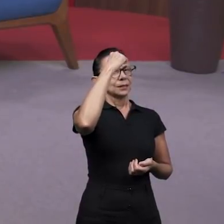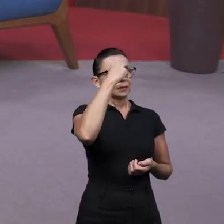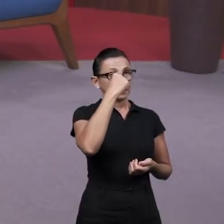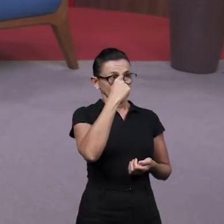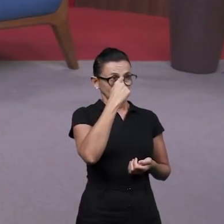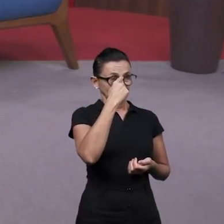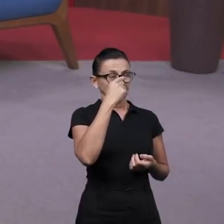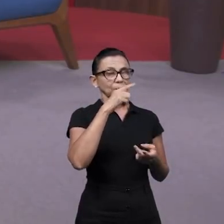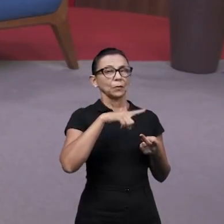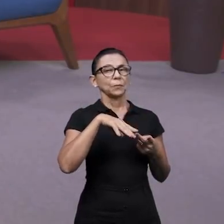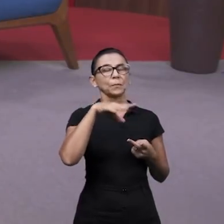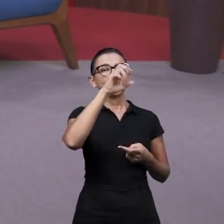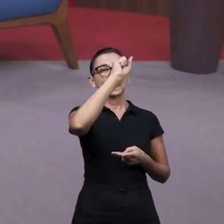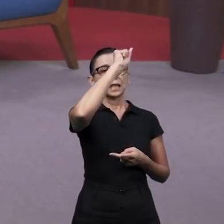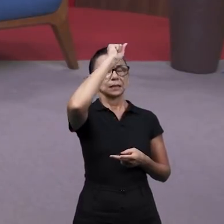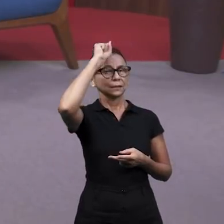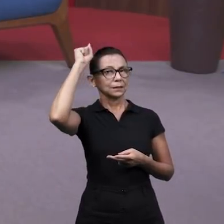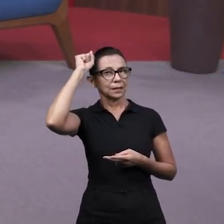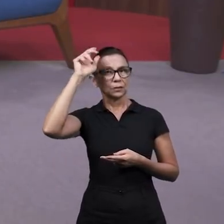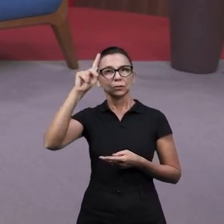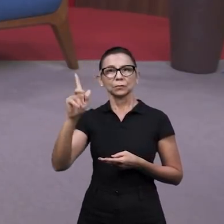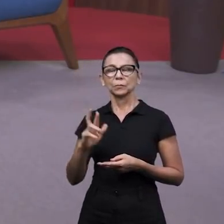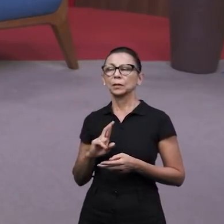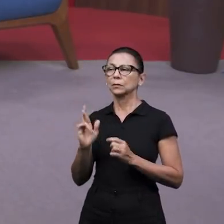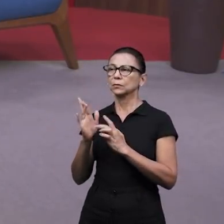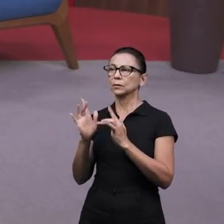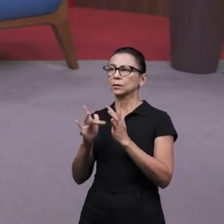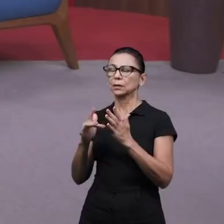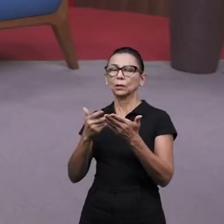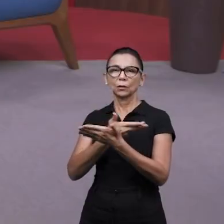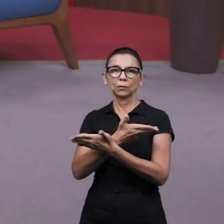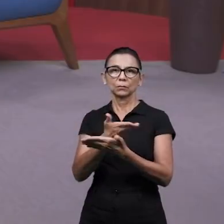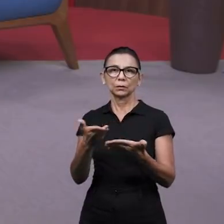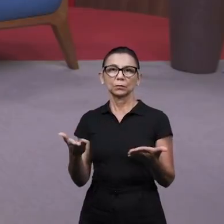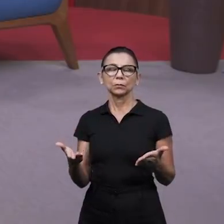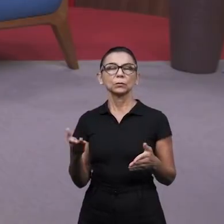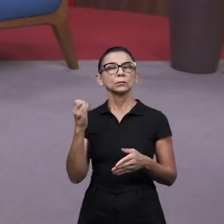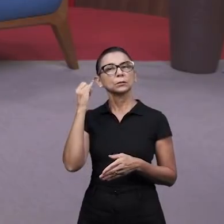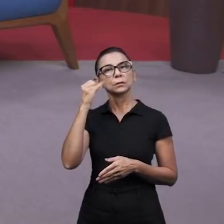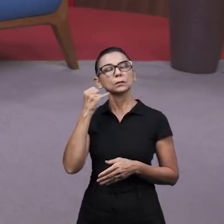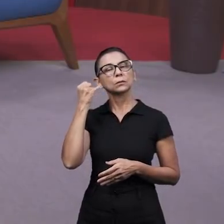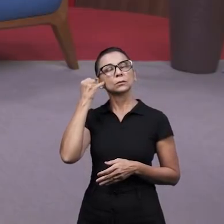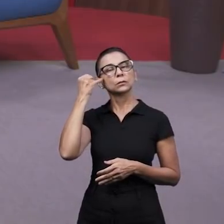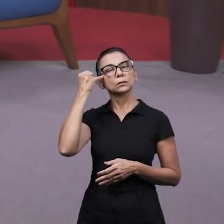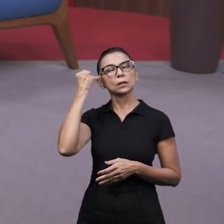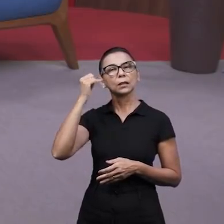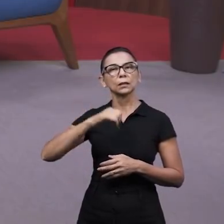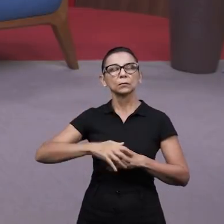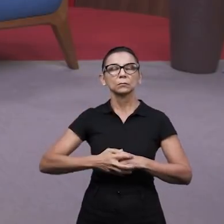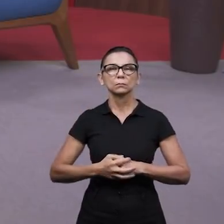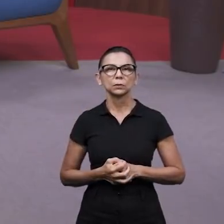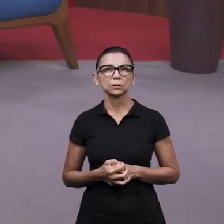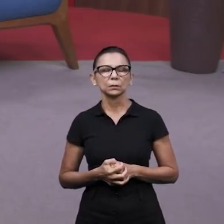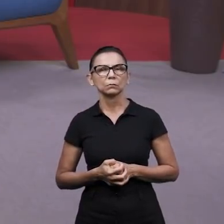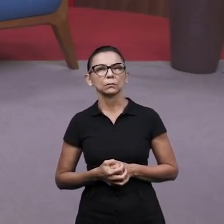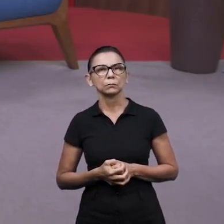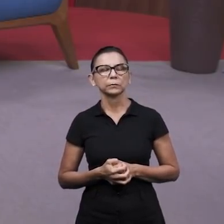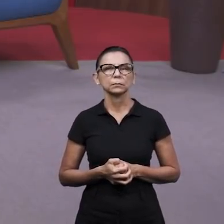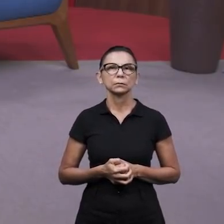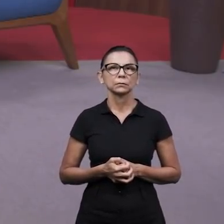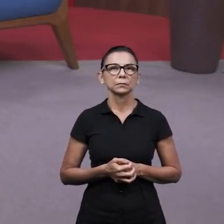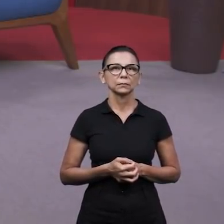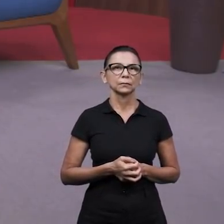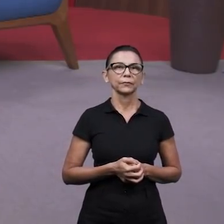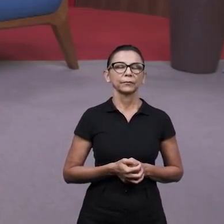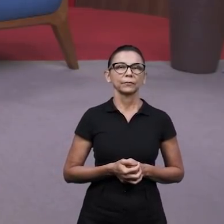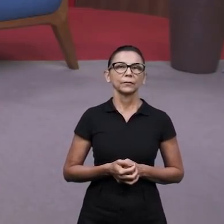Josias, Sérgio, Pai do Senhor a todos. Amém. Pai do Senhor também, Josias, Daniel e a todos que estão conosco. Muito bem.